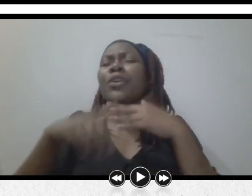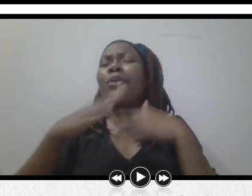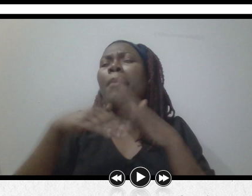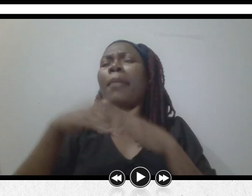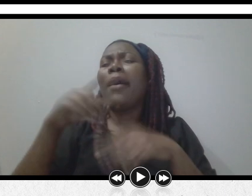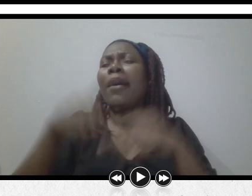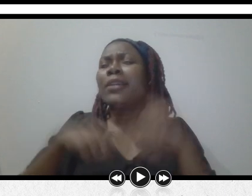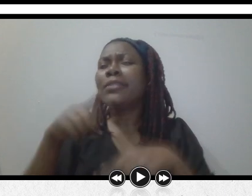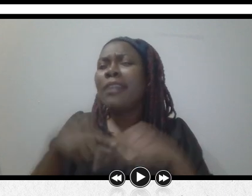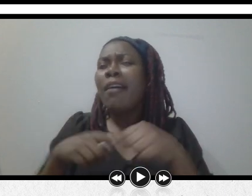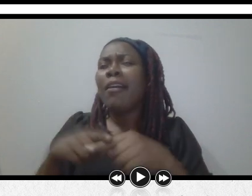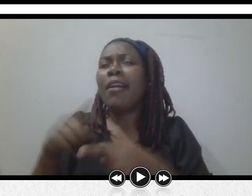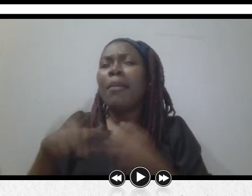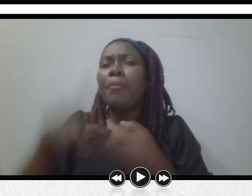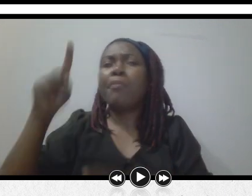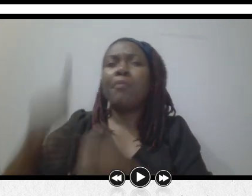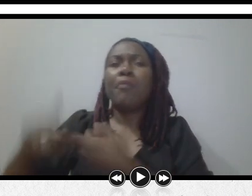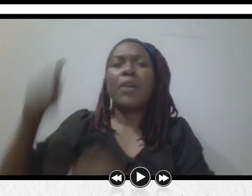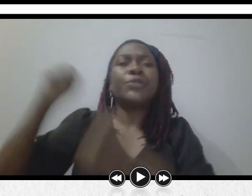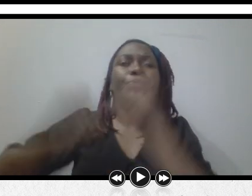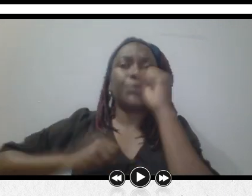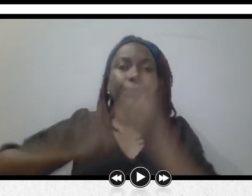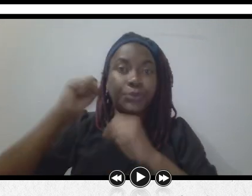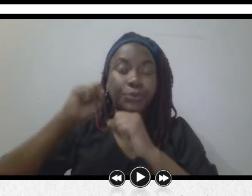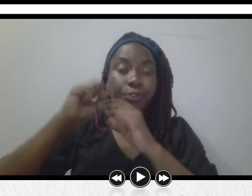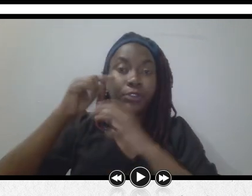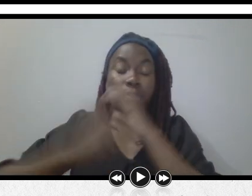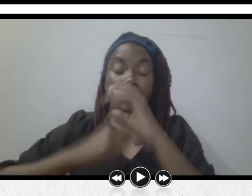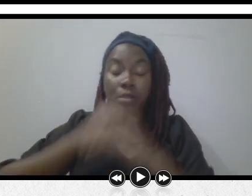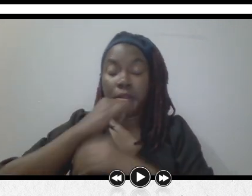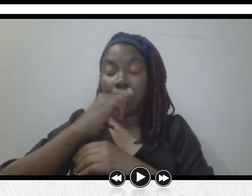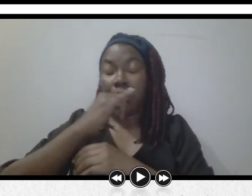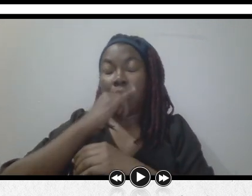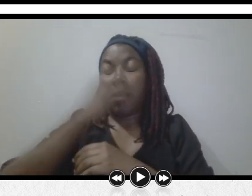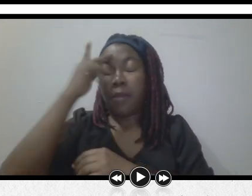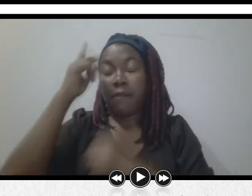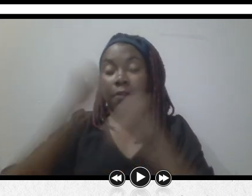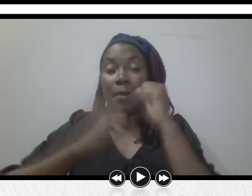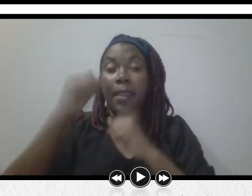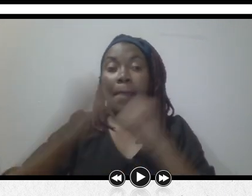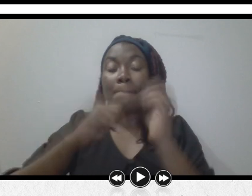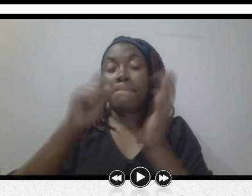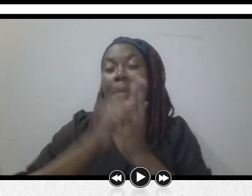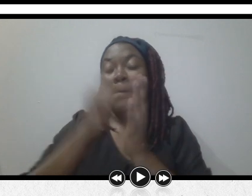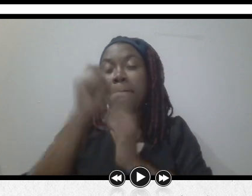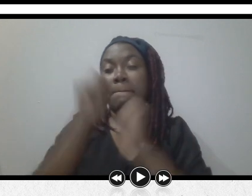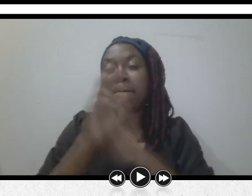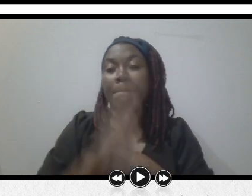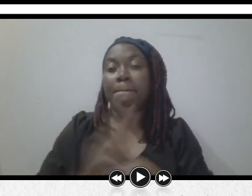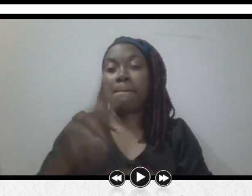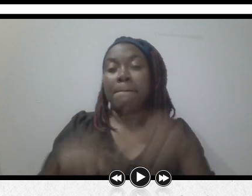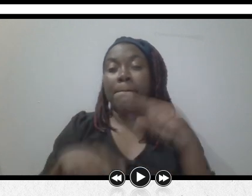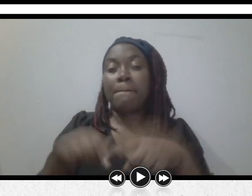indústrias. Mas de onde vem toda a matéria-prima que alimenta as indústrias de todo o planeta? Bom, por exemplo, para